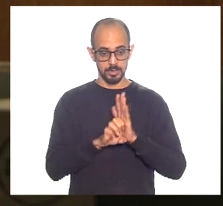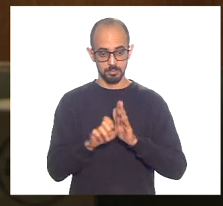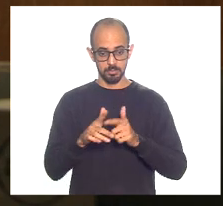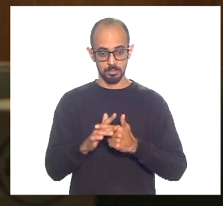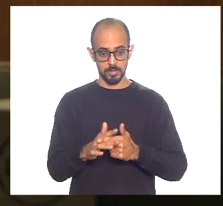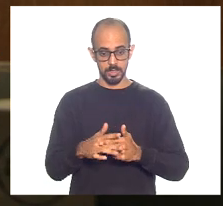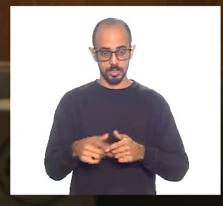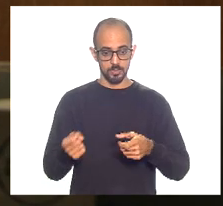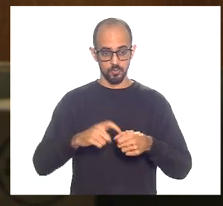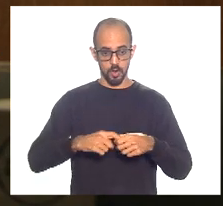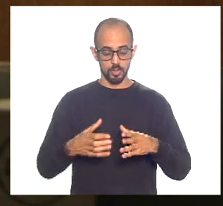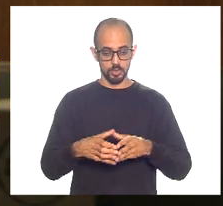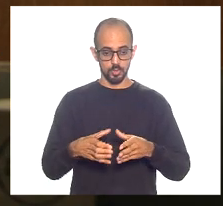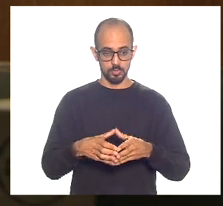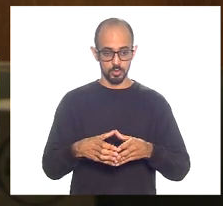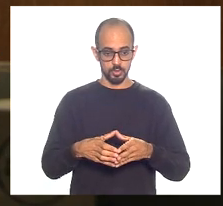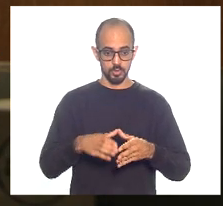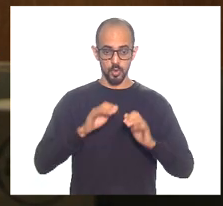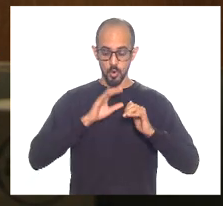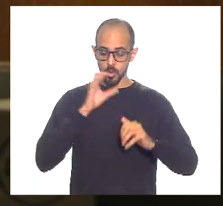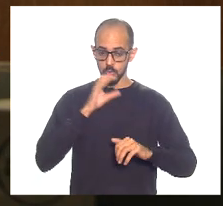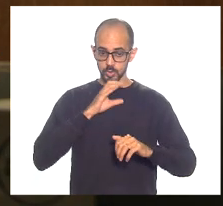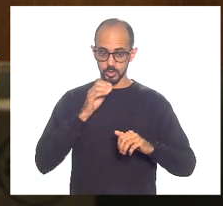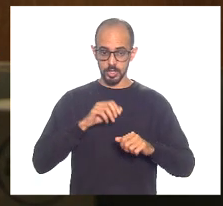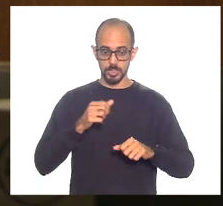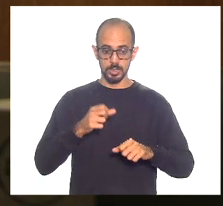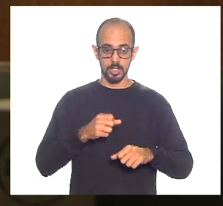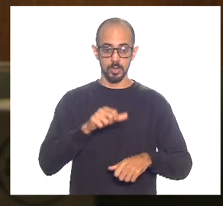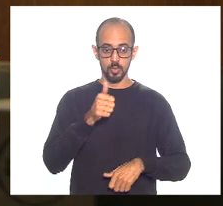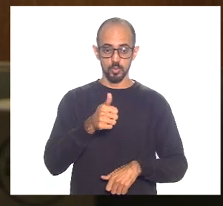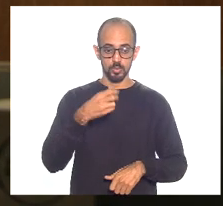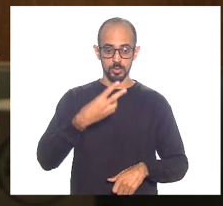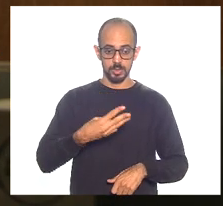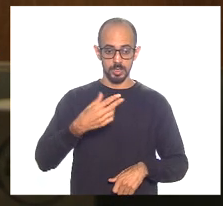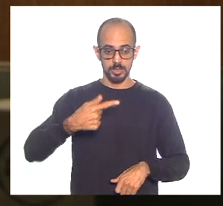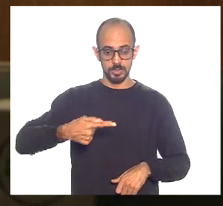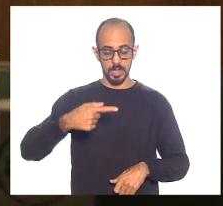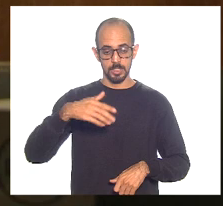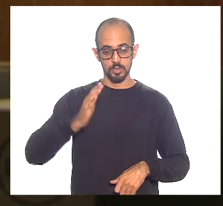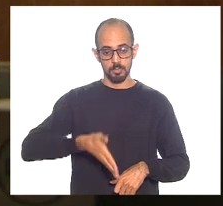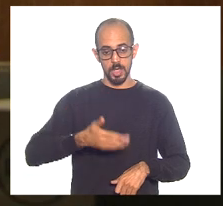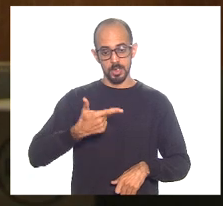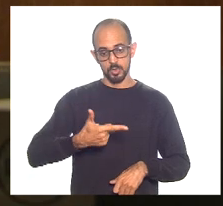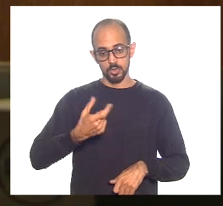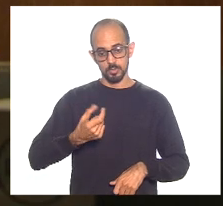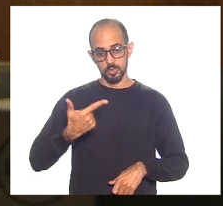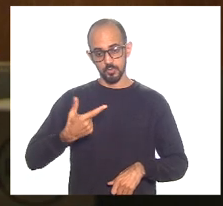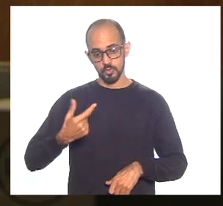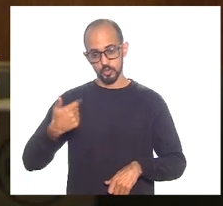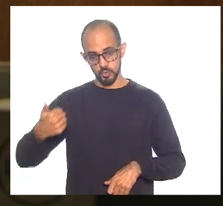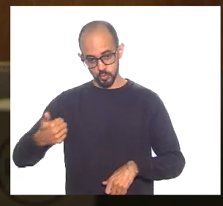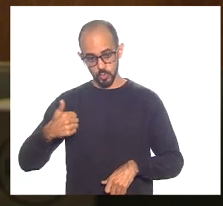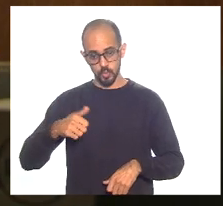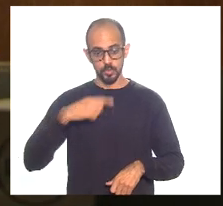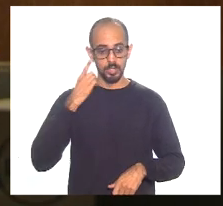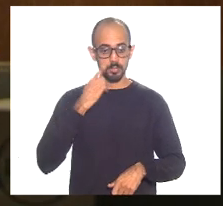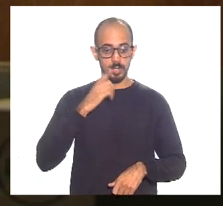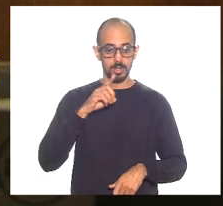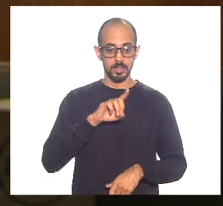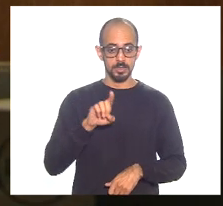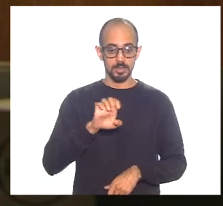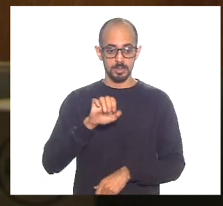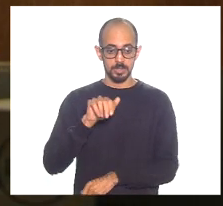comissões. Anuncio em regime de urgência em discussão único projeto de lei 3784 de 2021, de autoria da deputada Zeidan, que dispõe sobre